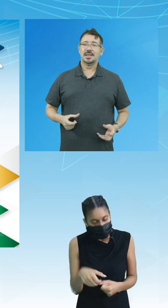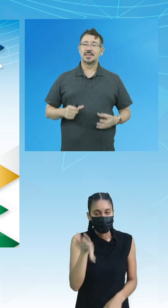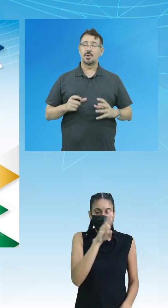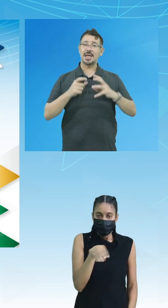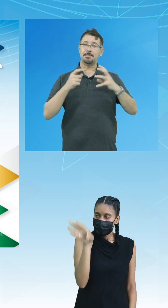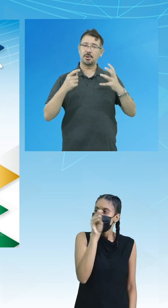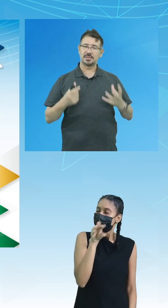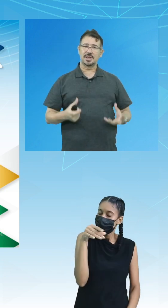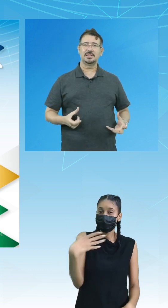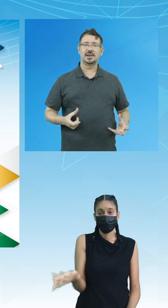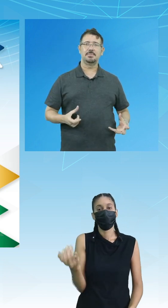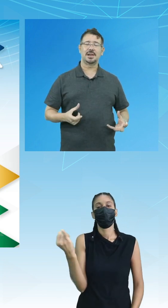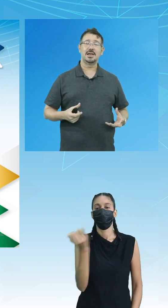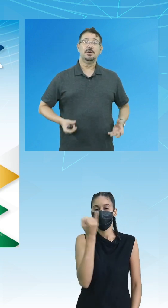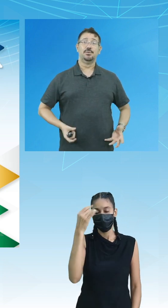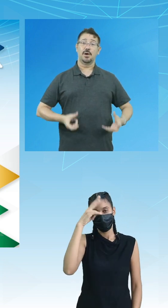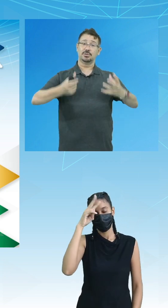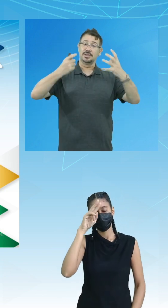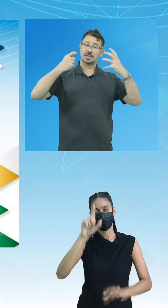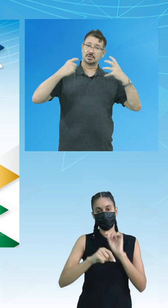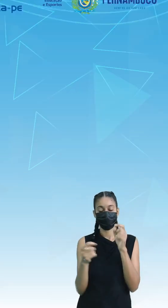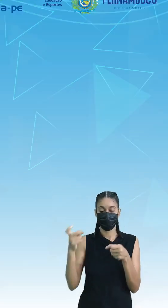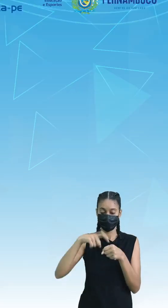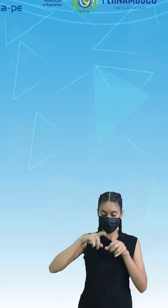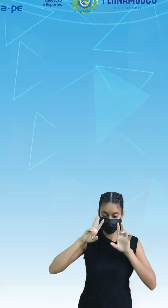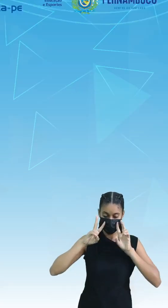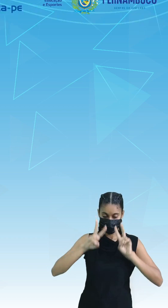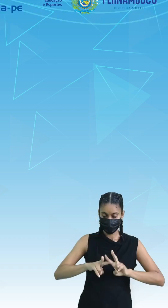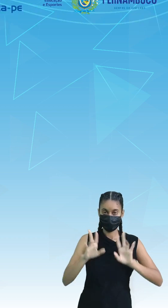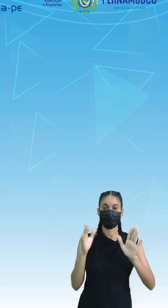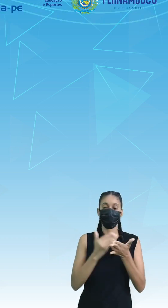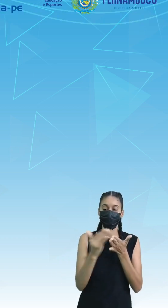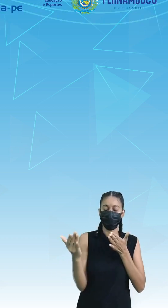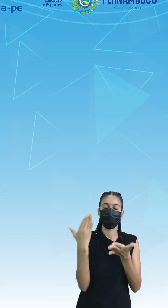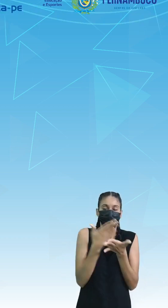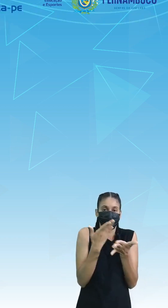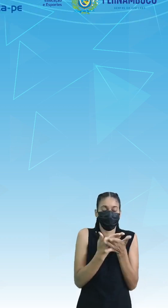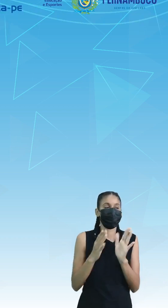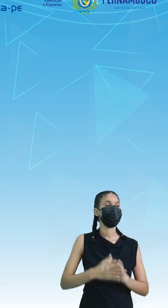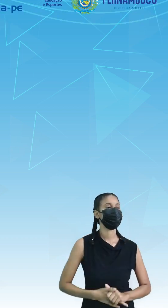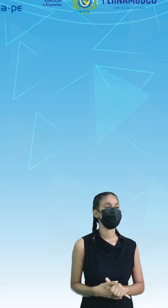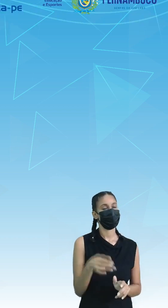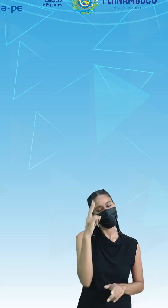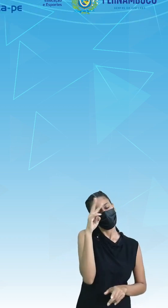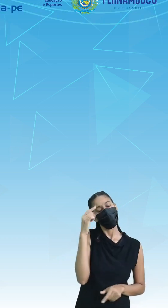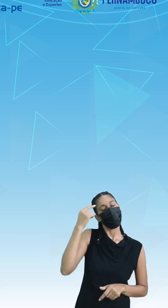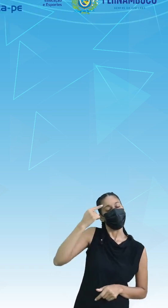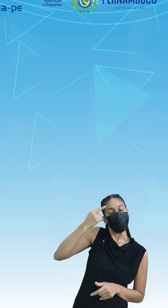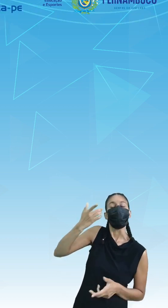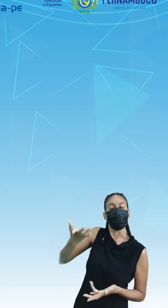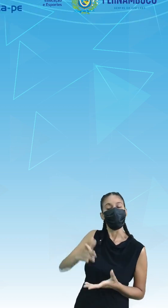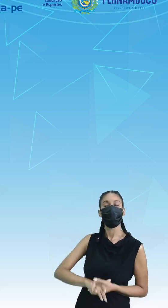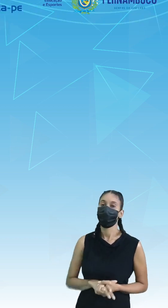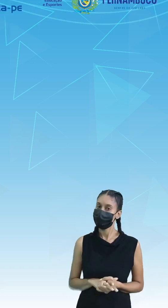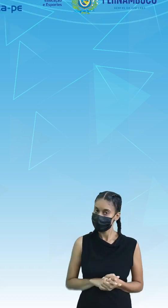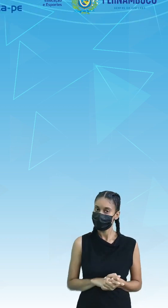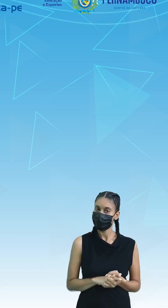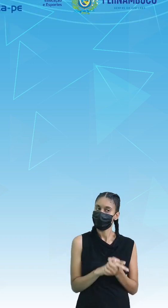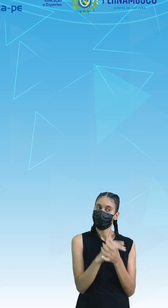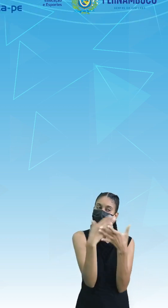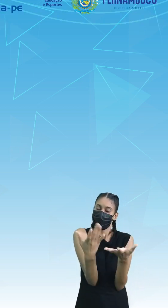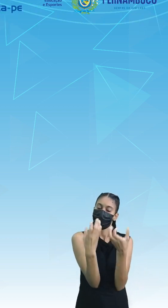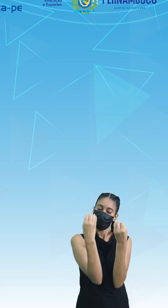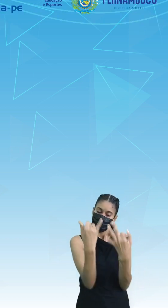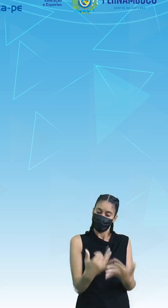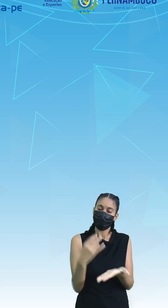blá. Então, é importante lembrar, voltando ao nosso início da aula, lembram daquela reflexão que eu trouxe justamente